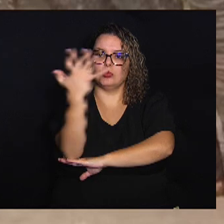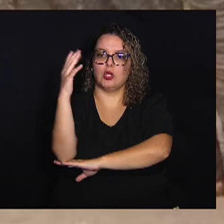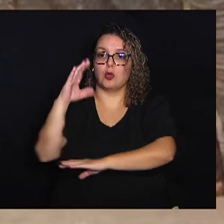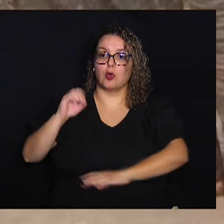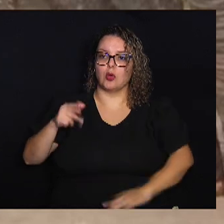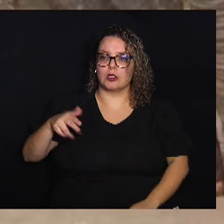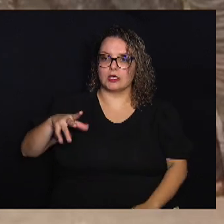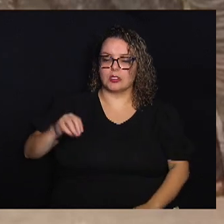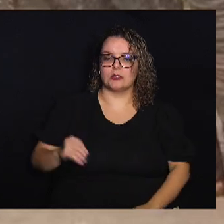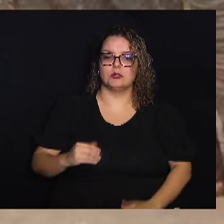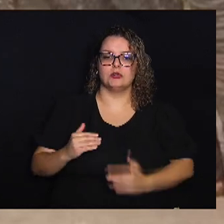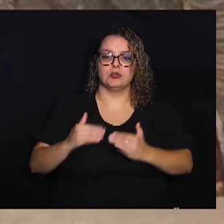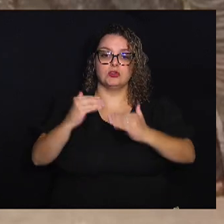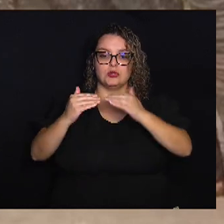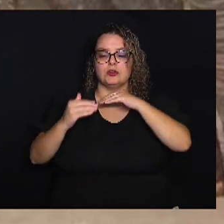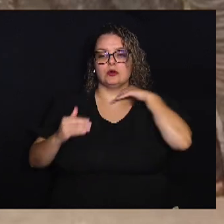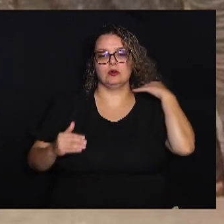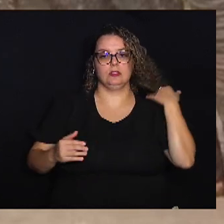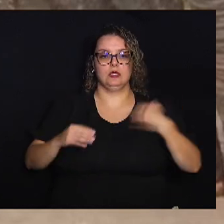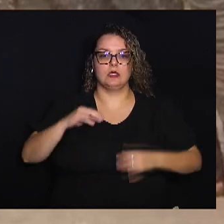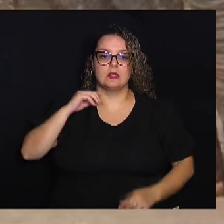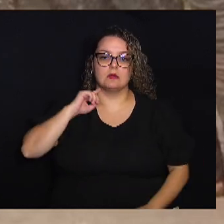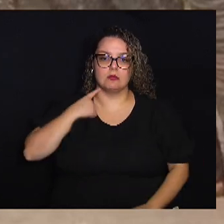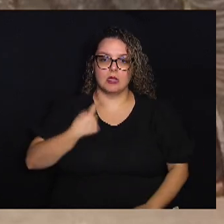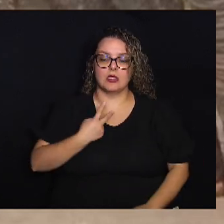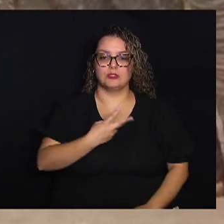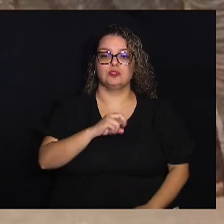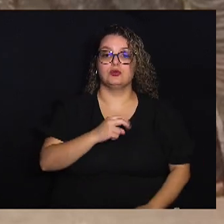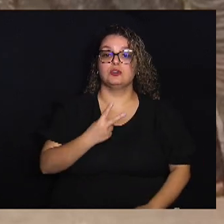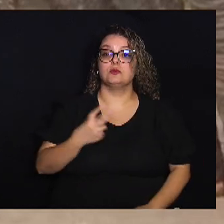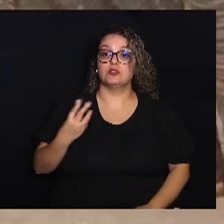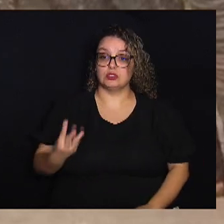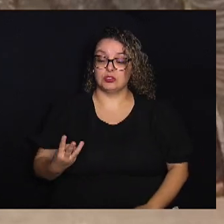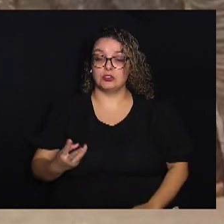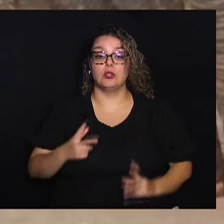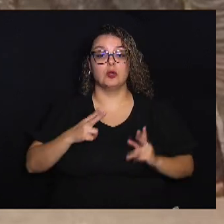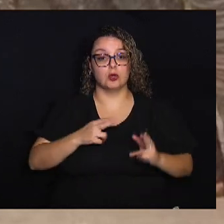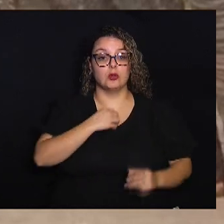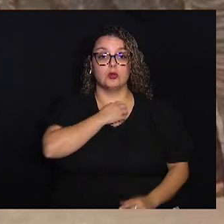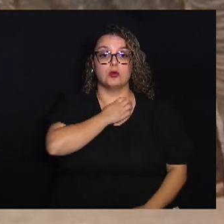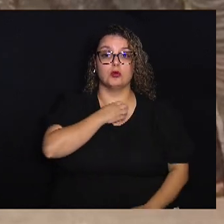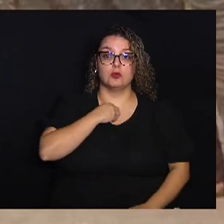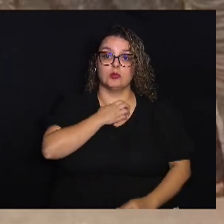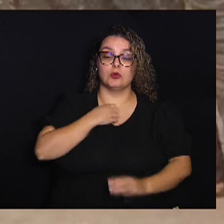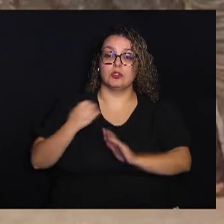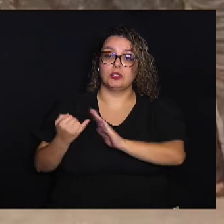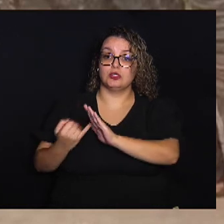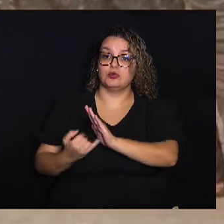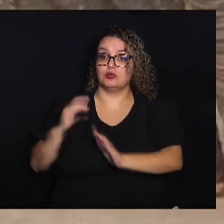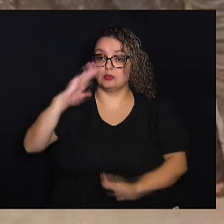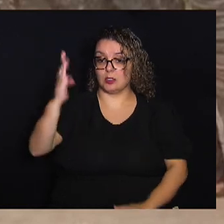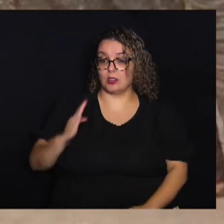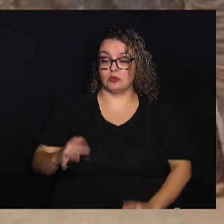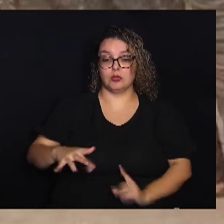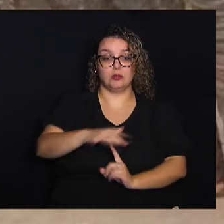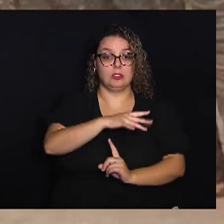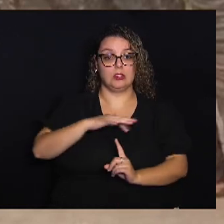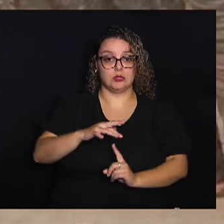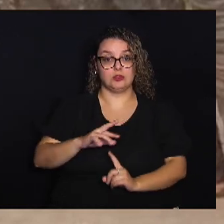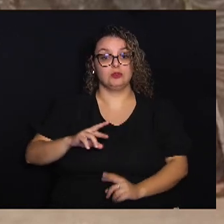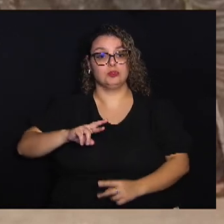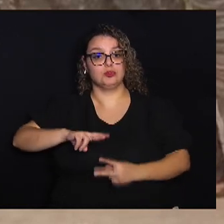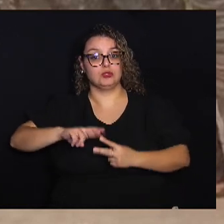no Pontal de Maracaípe em maio de 2023 e, de acordo com o Instituto Brasileiro do Meio Ambiente e dos Recursos